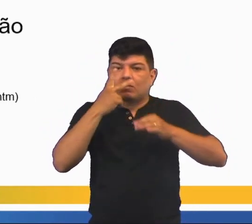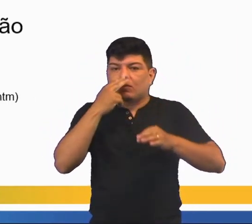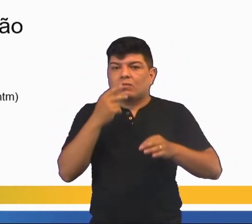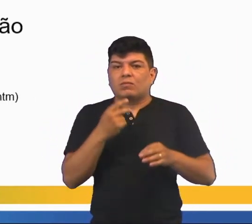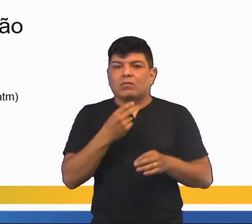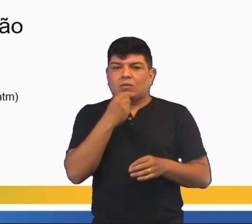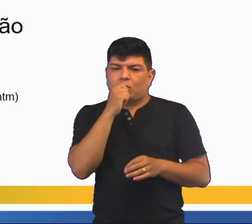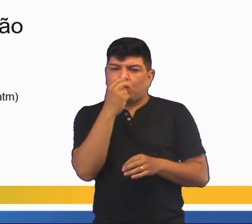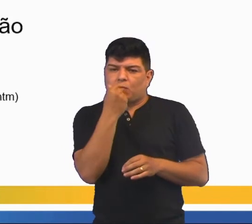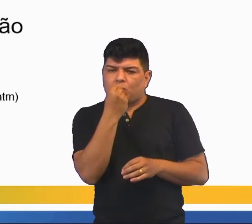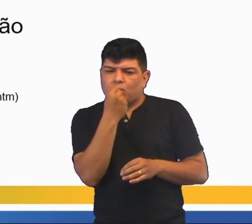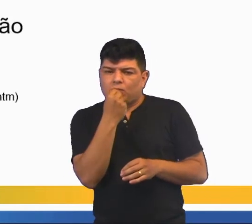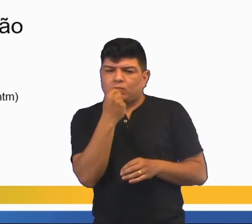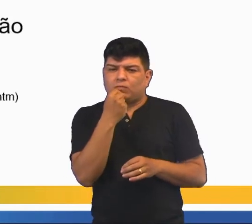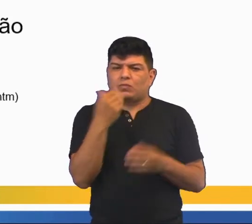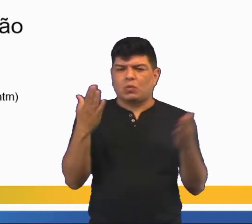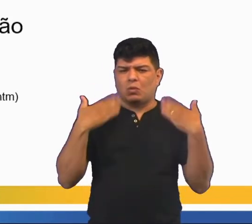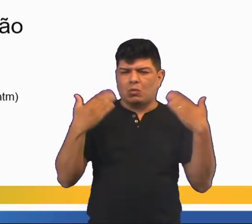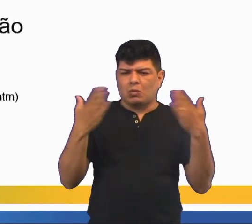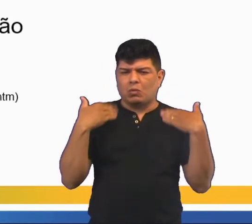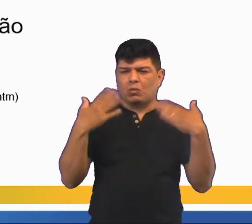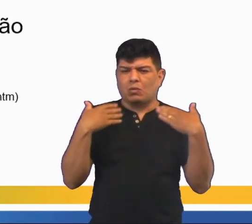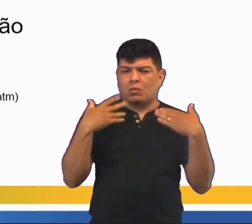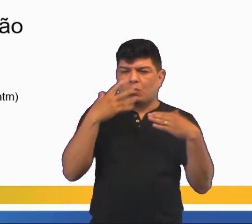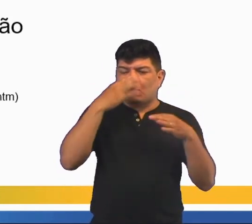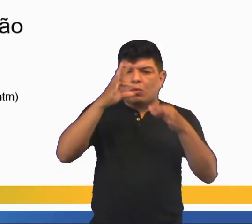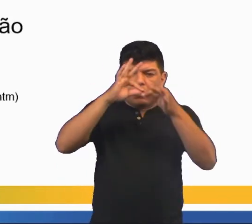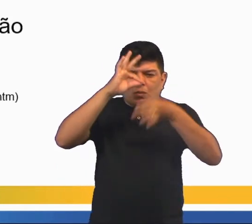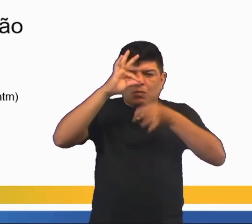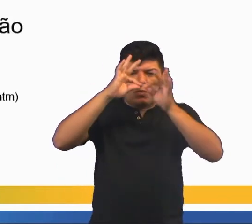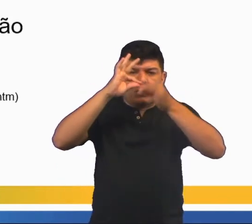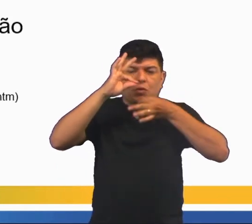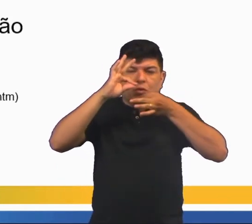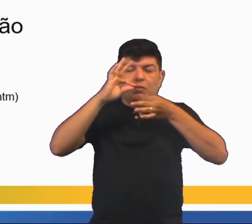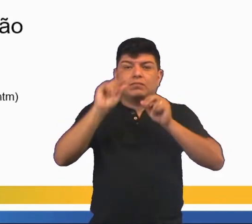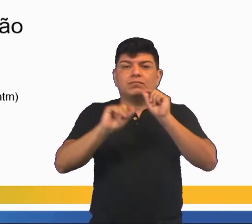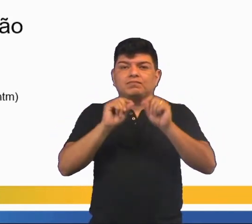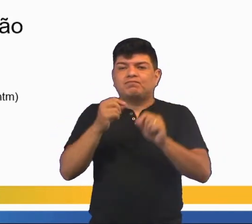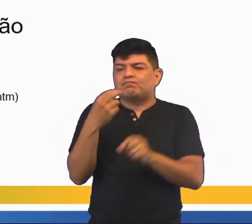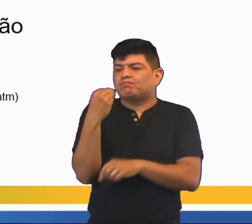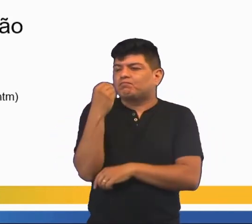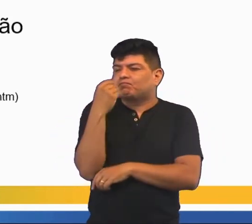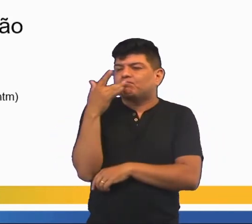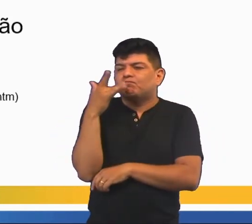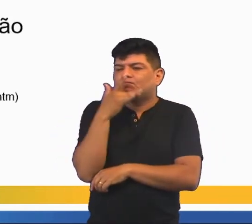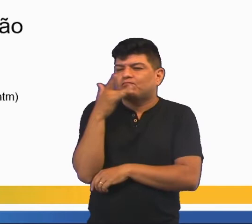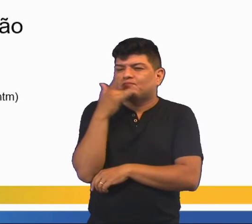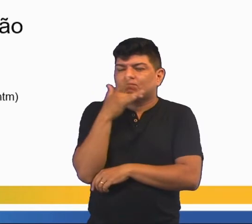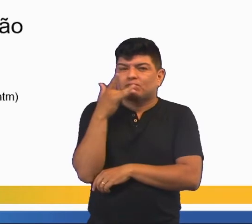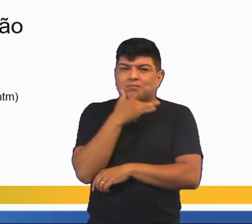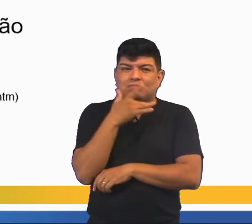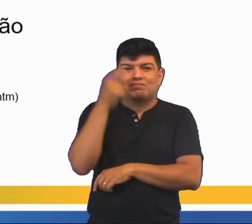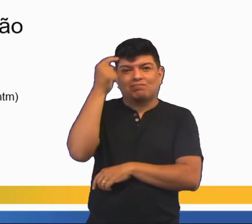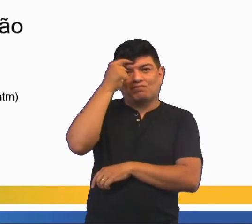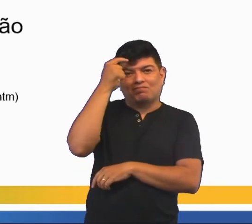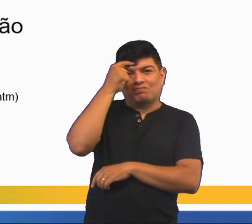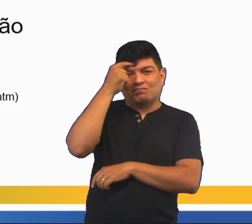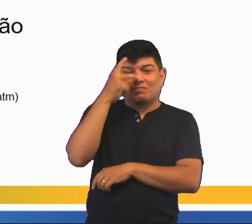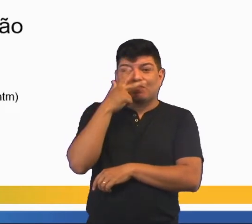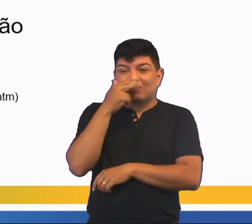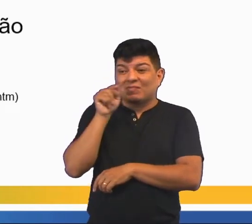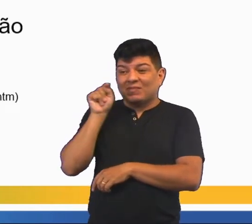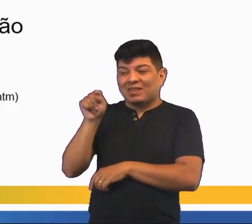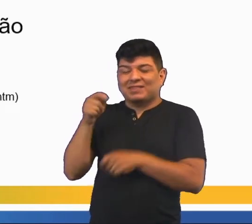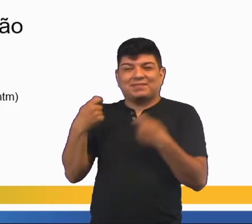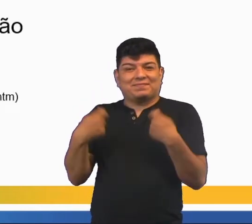sua atenção foi capturada por um cacho de uvas. Que delícia, pensou a raposa. Era